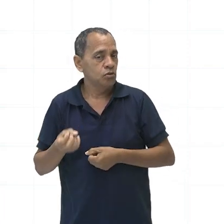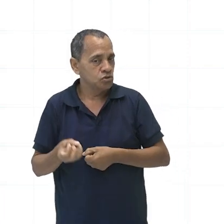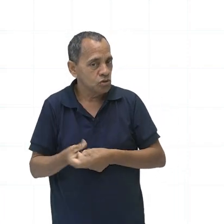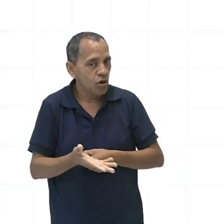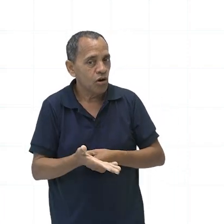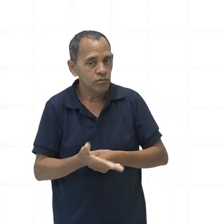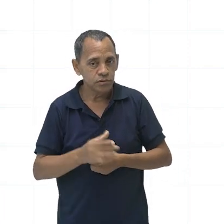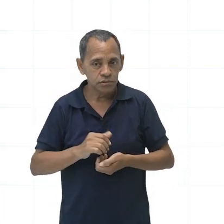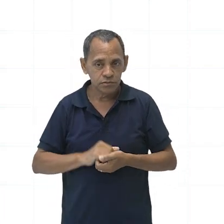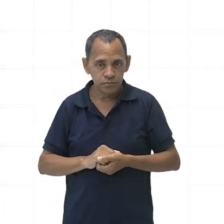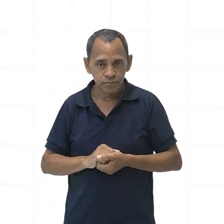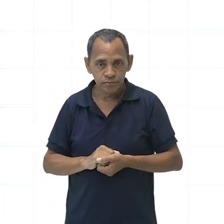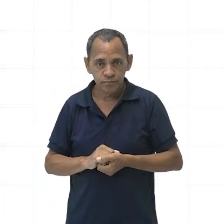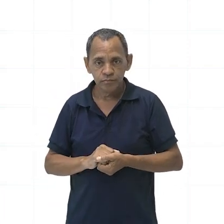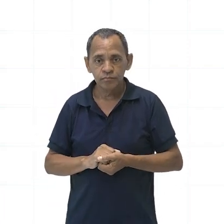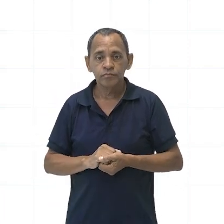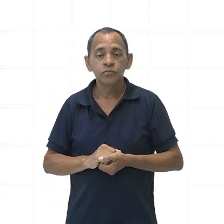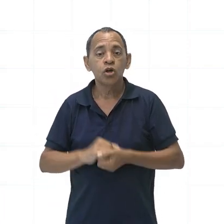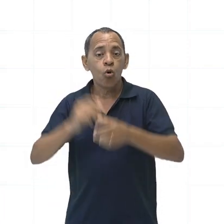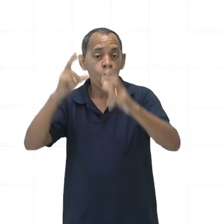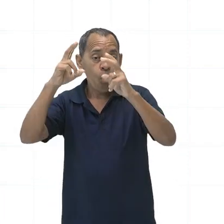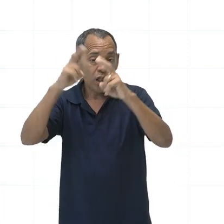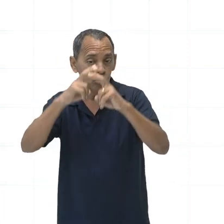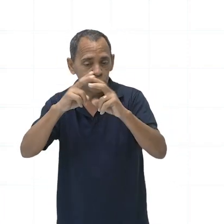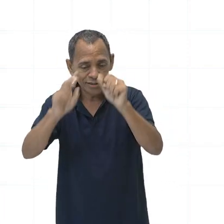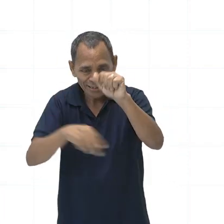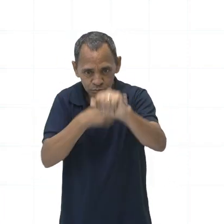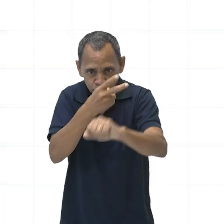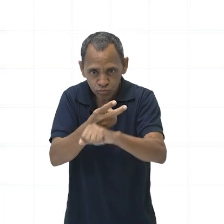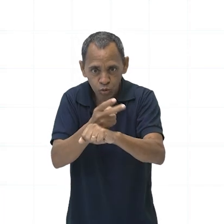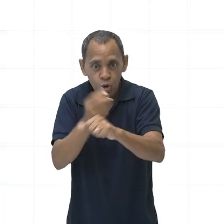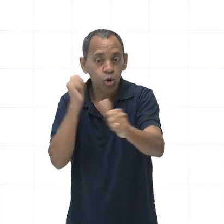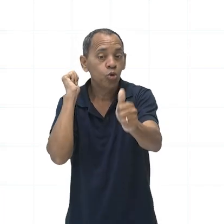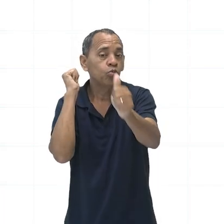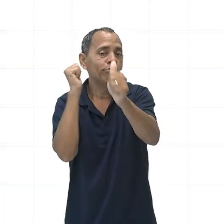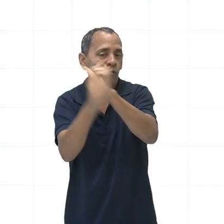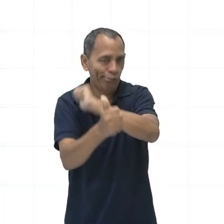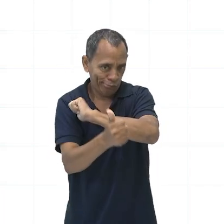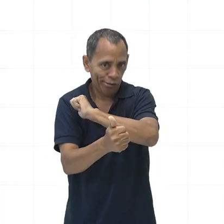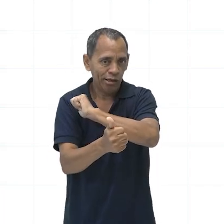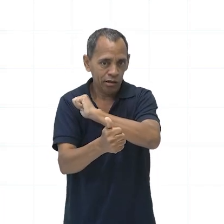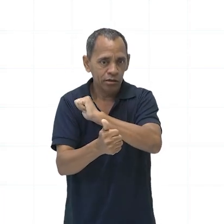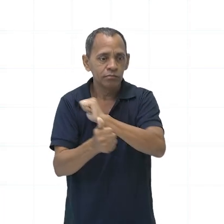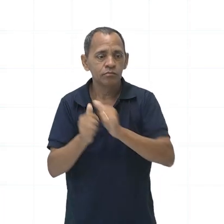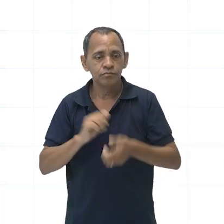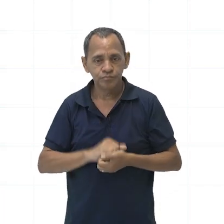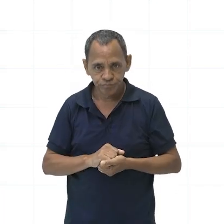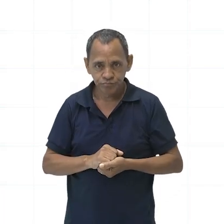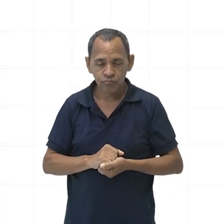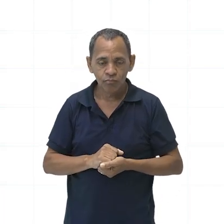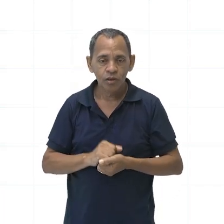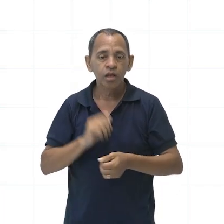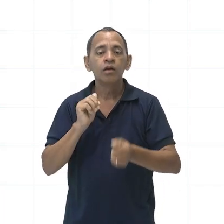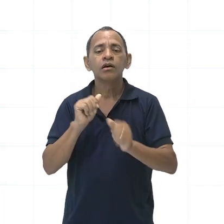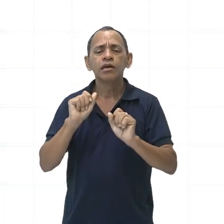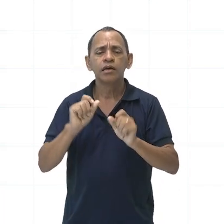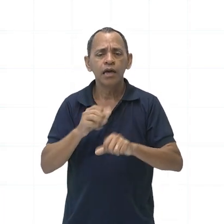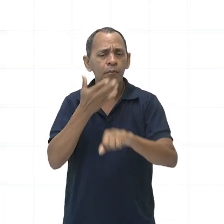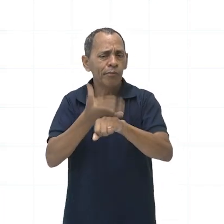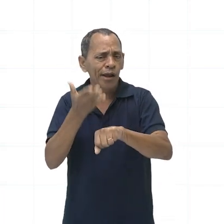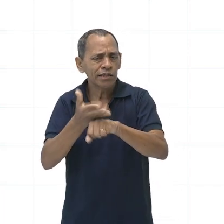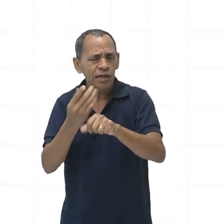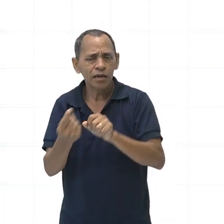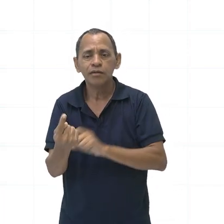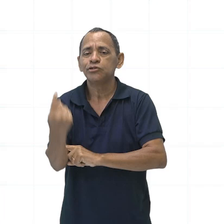modernos. A luta, depois do atletismo, é o esporte mais antigo de que se tem conhecimento e